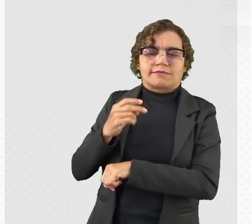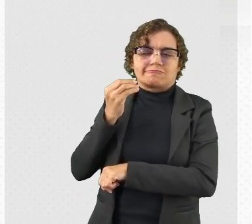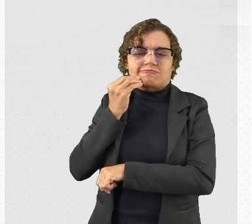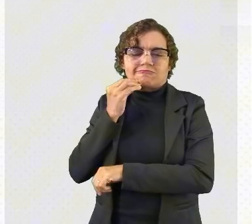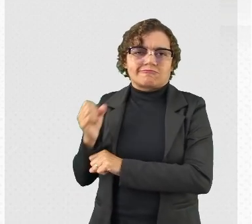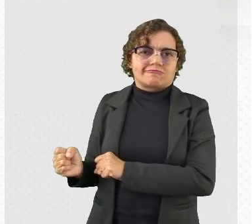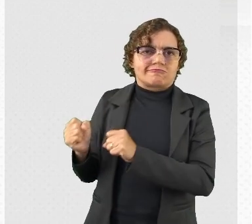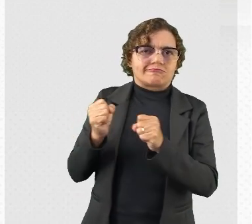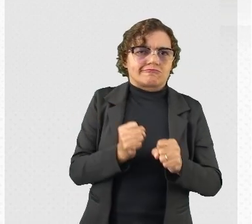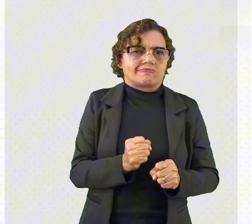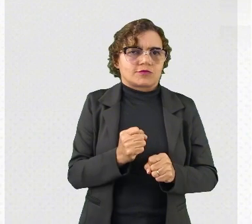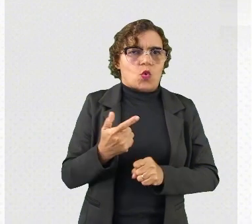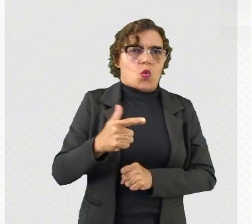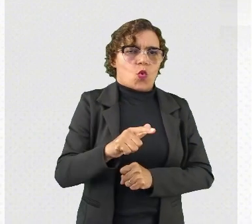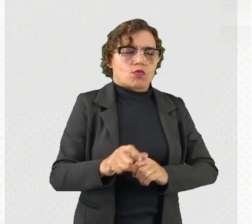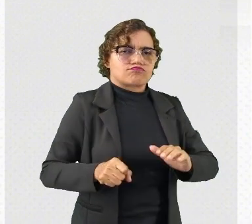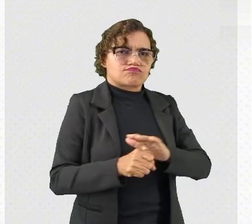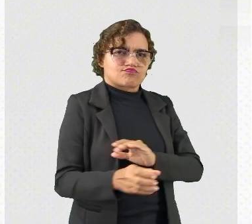local em conjunto,